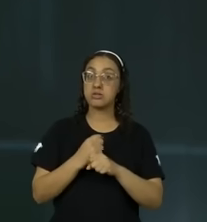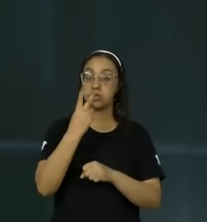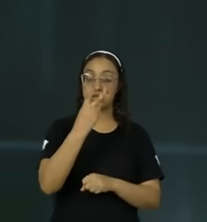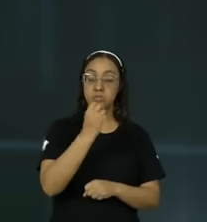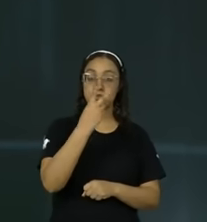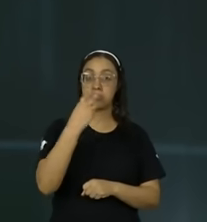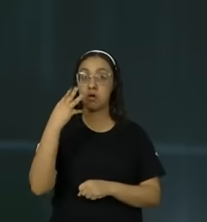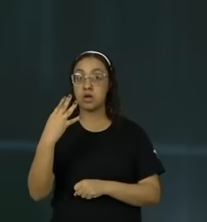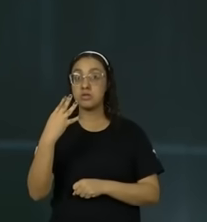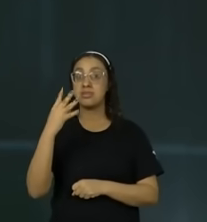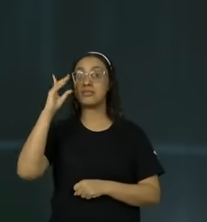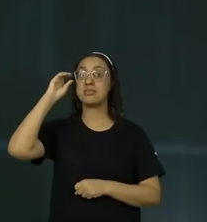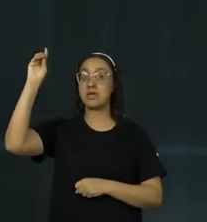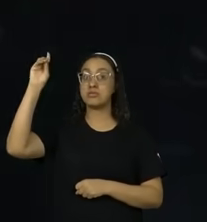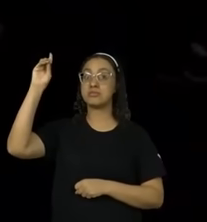conflituosa.